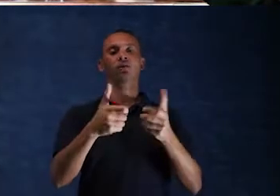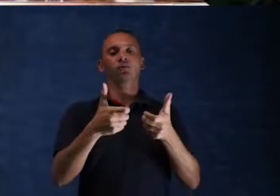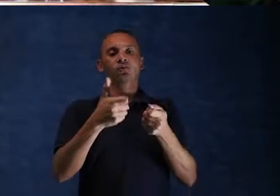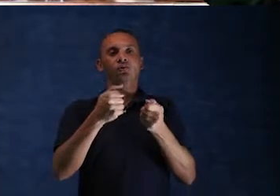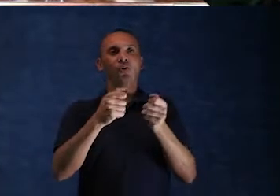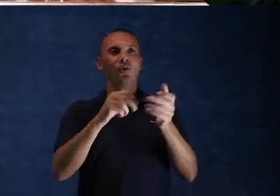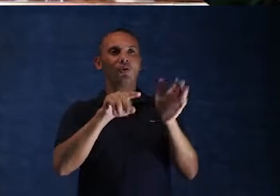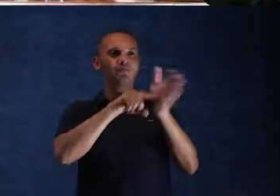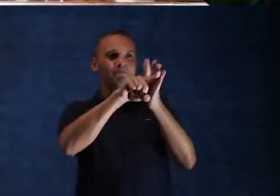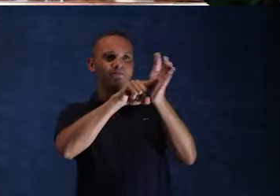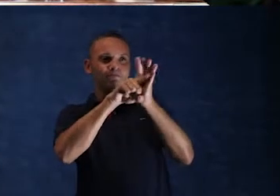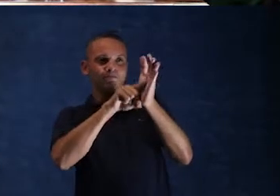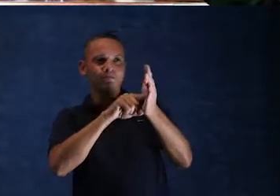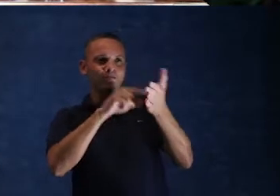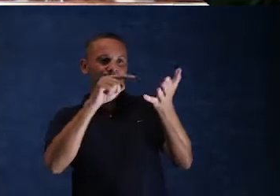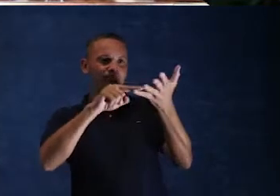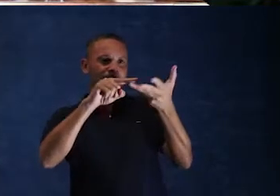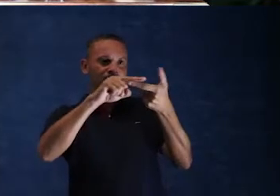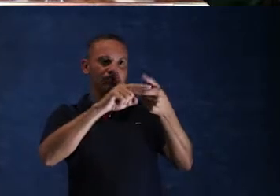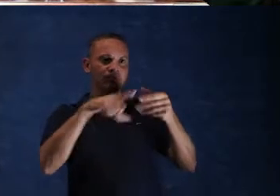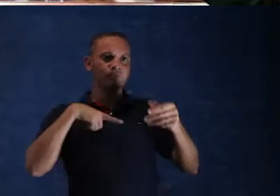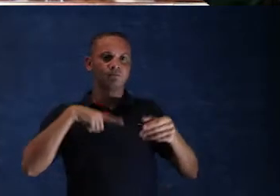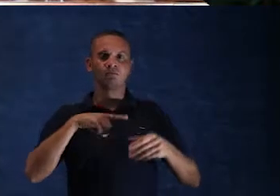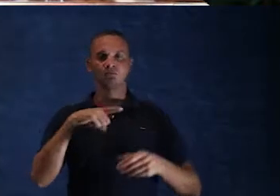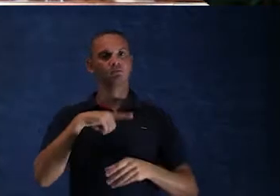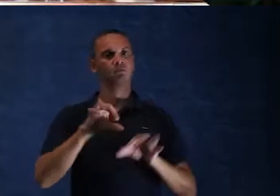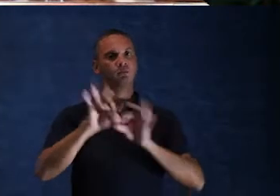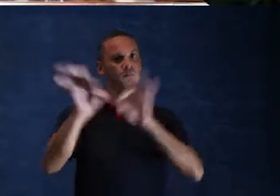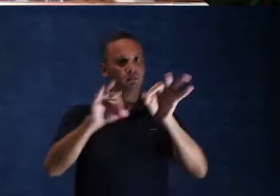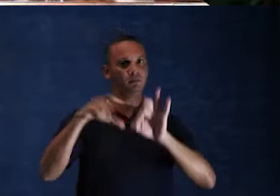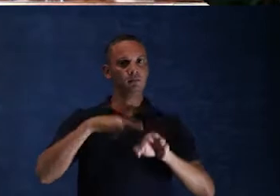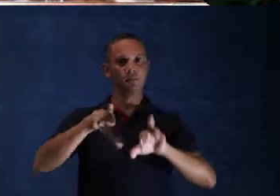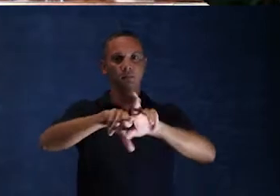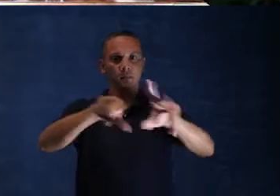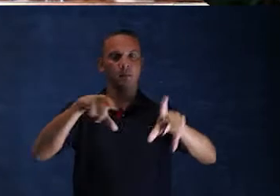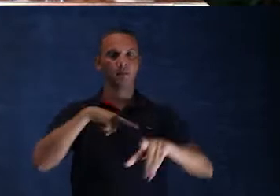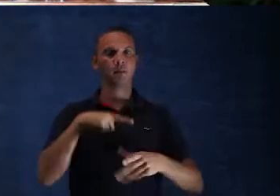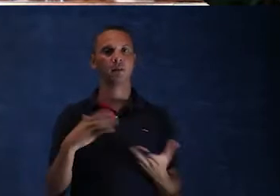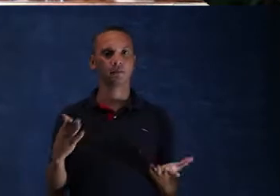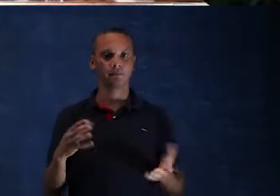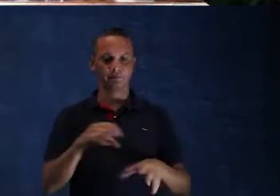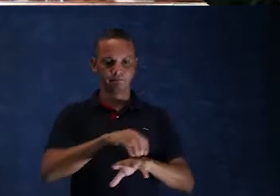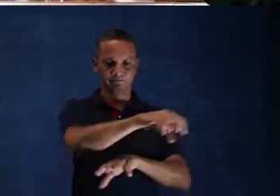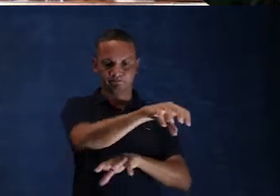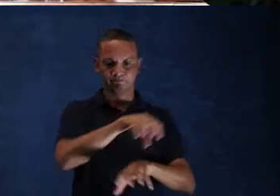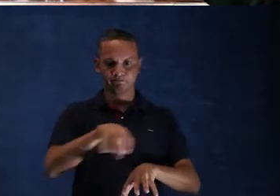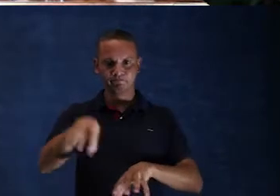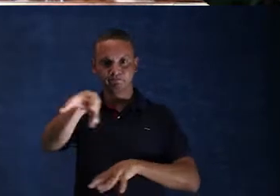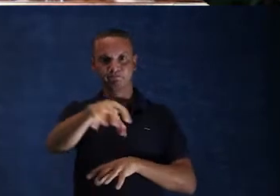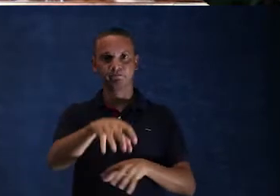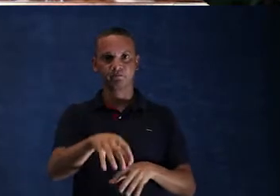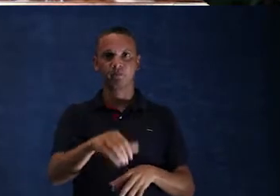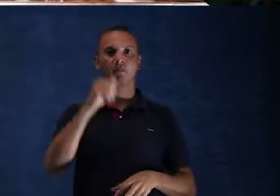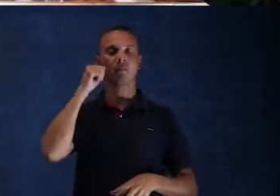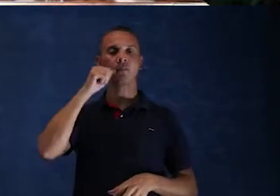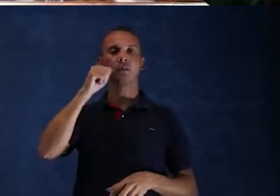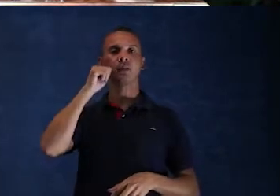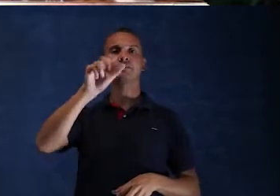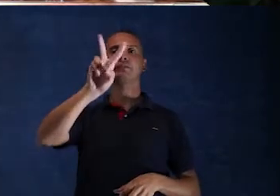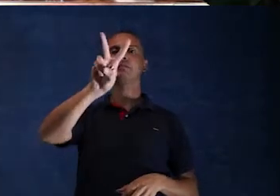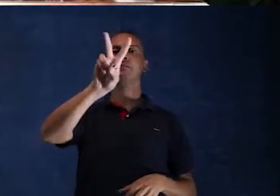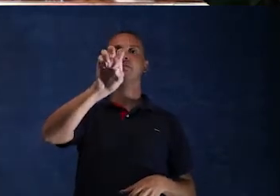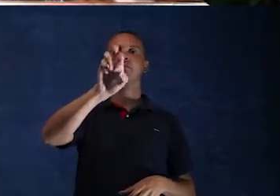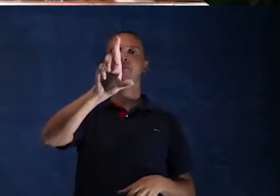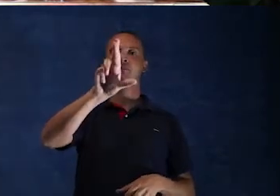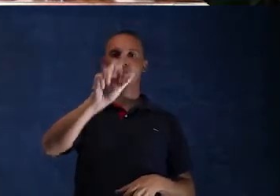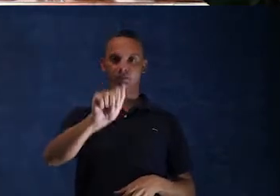a configuração sombreada do tabuleiro e a arquitetura vacilante de suas peças. Vera Carvalho Assunção,